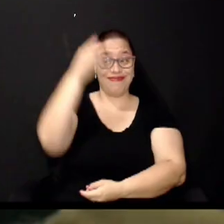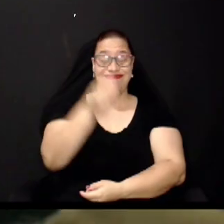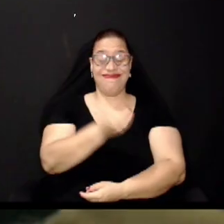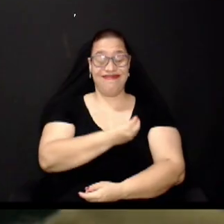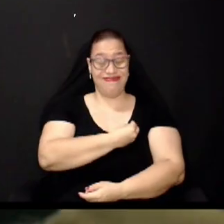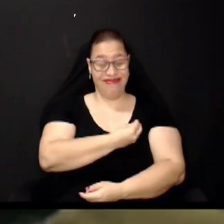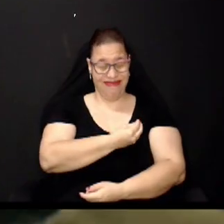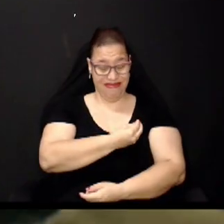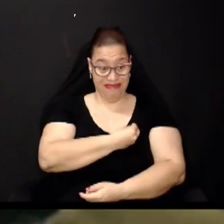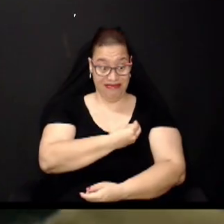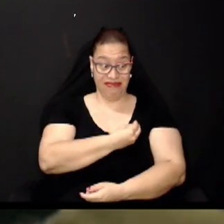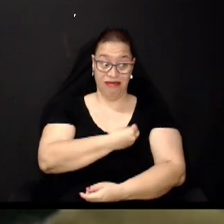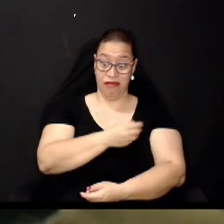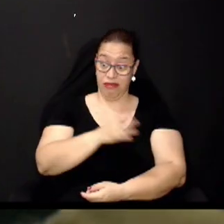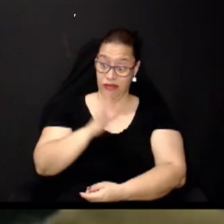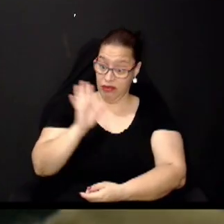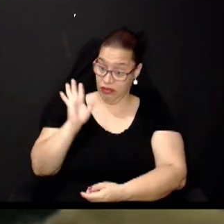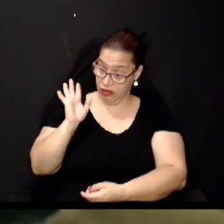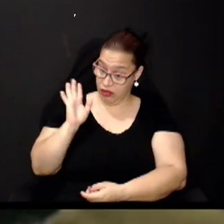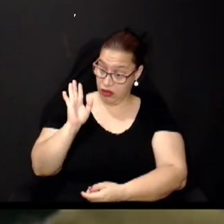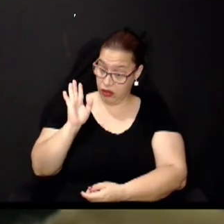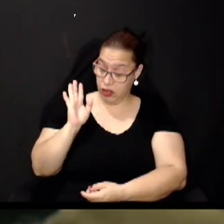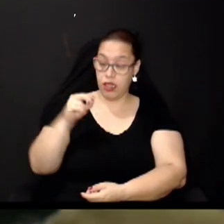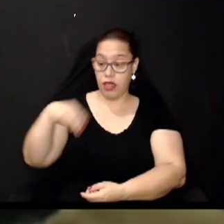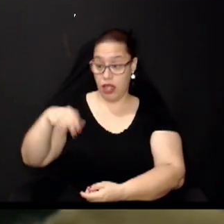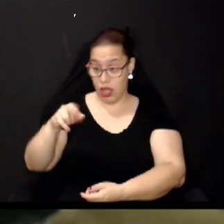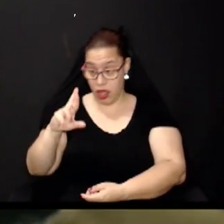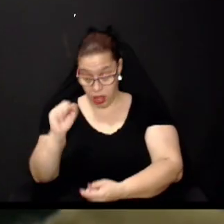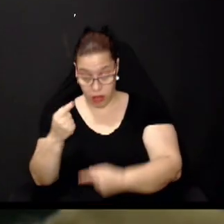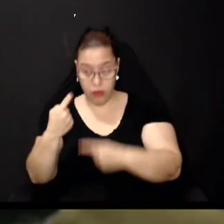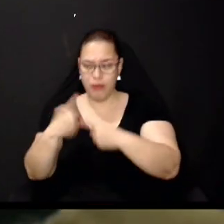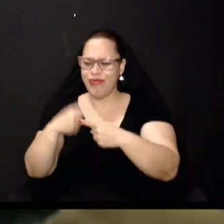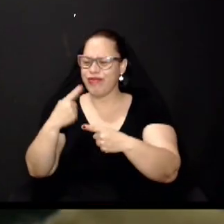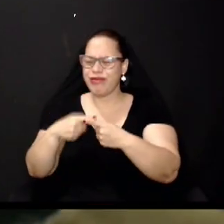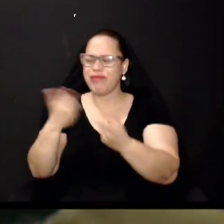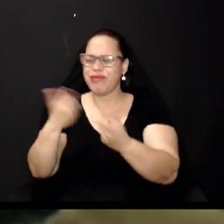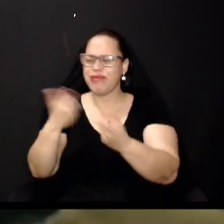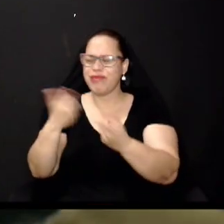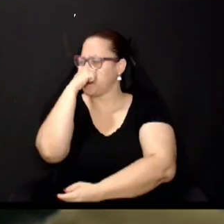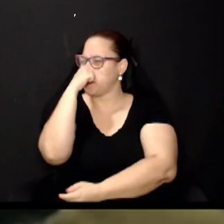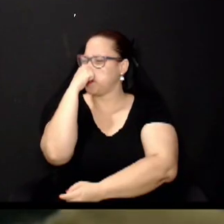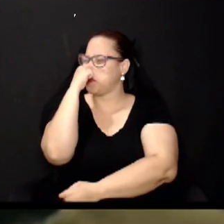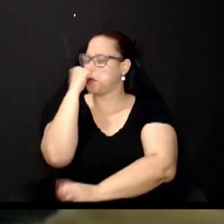essa situação. Vamos lá, Nara. Por que a gente